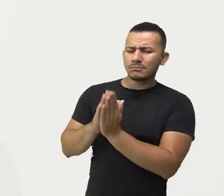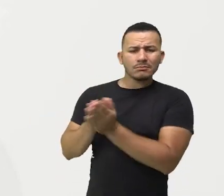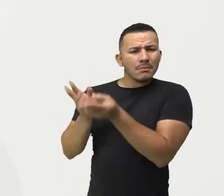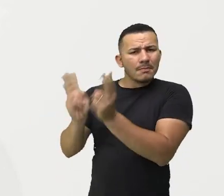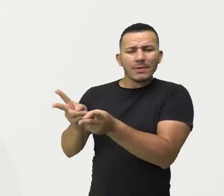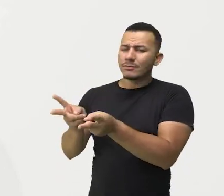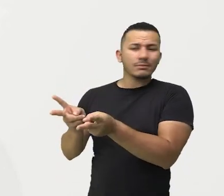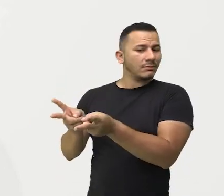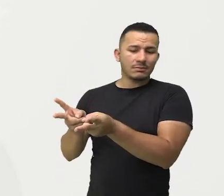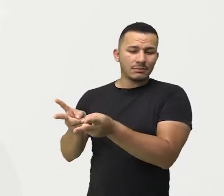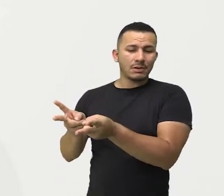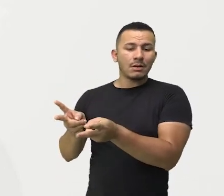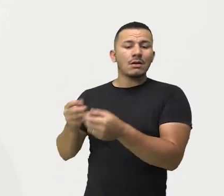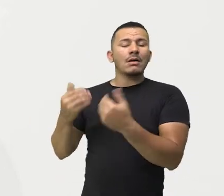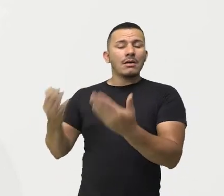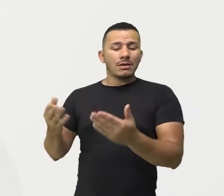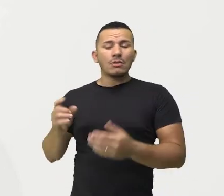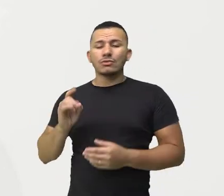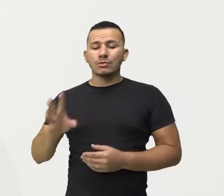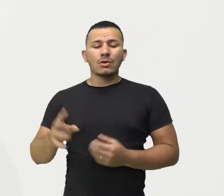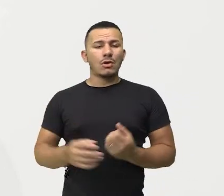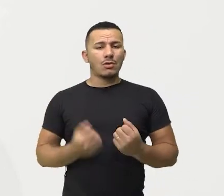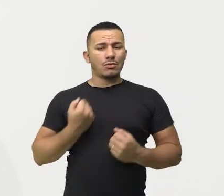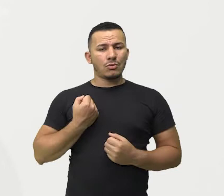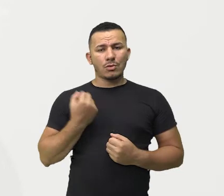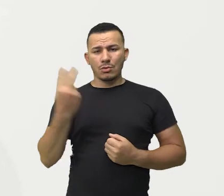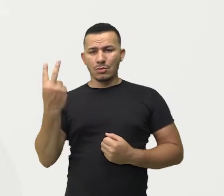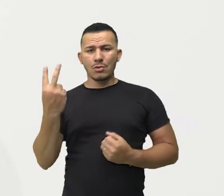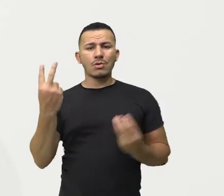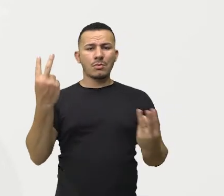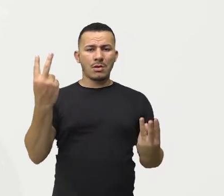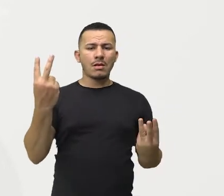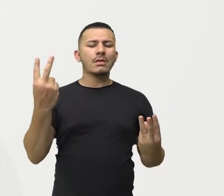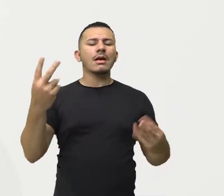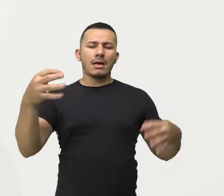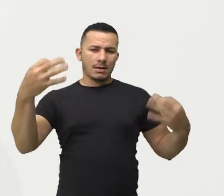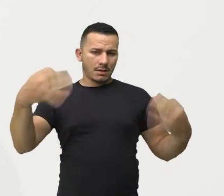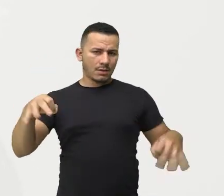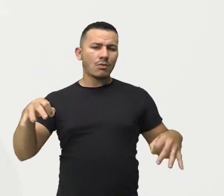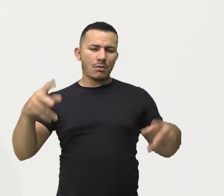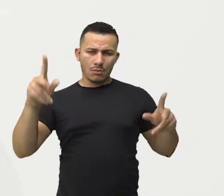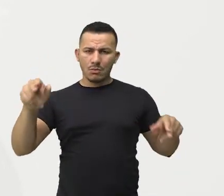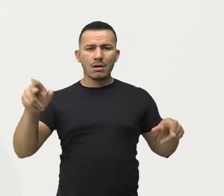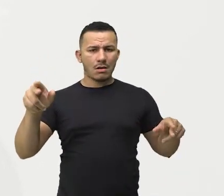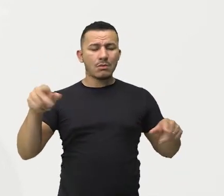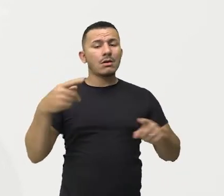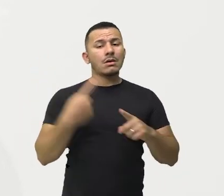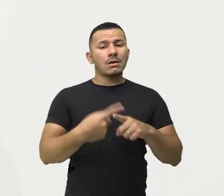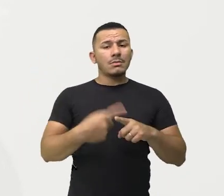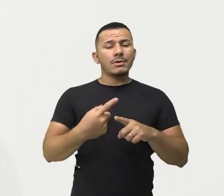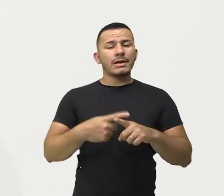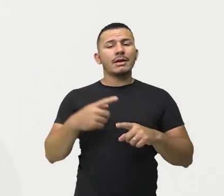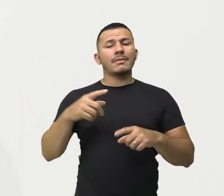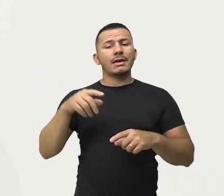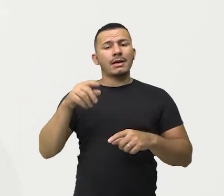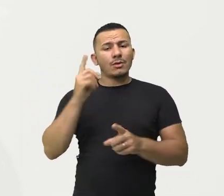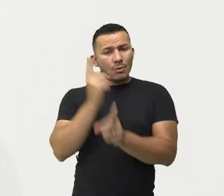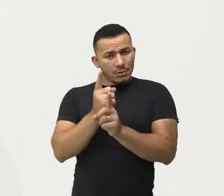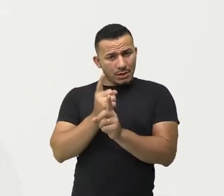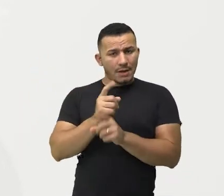mesma situação, olha, daí a figura 2 e a figura 3. Porque para nós termos,